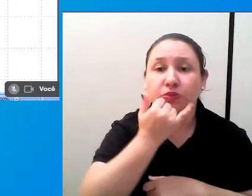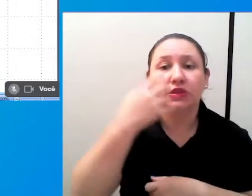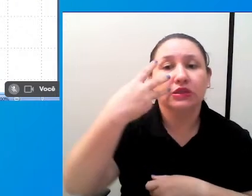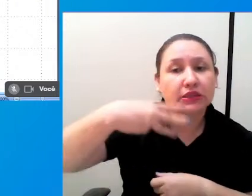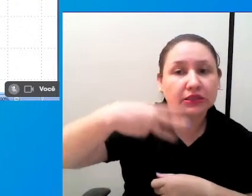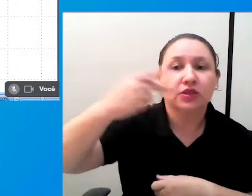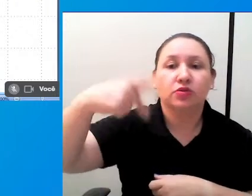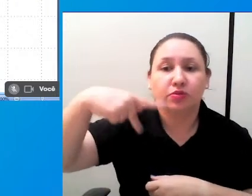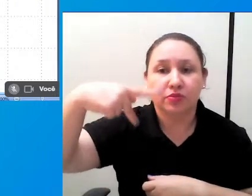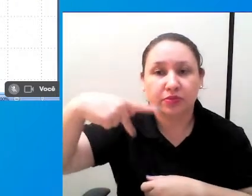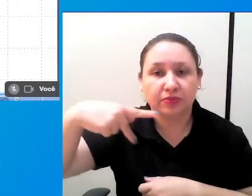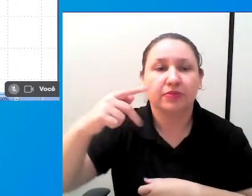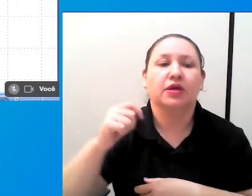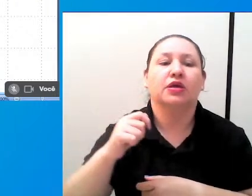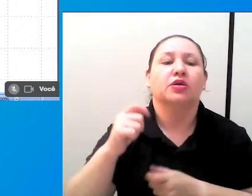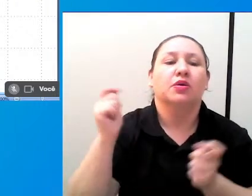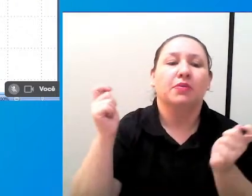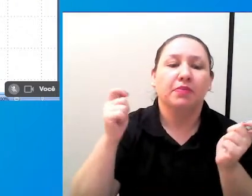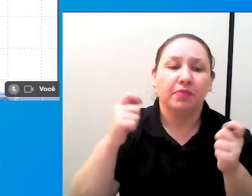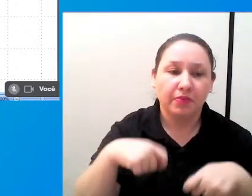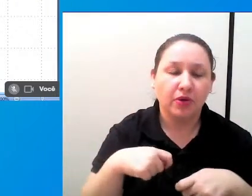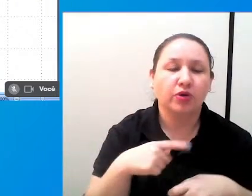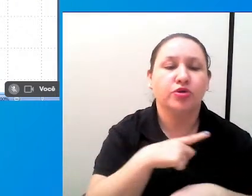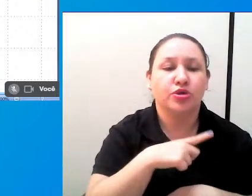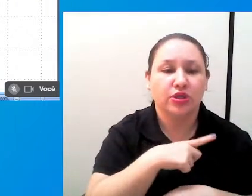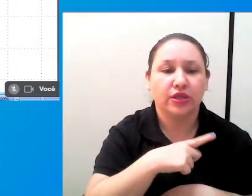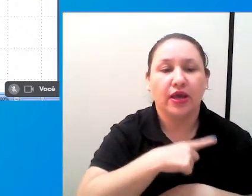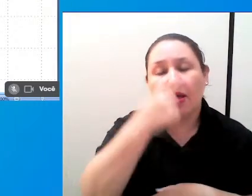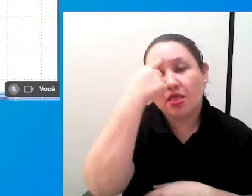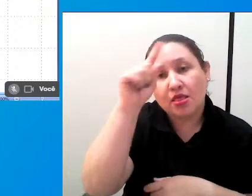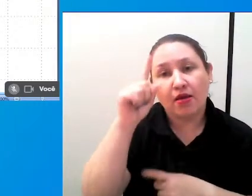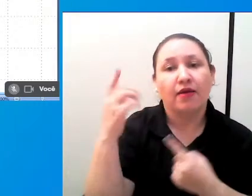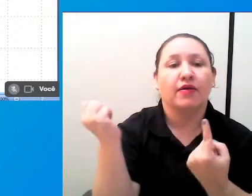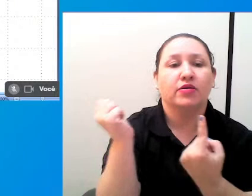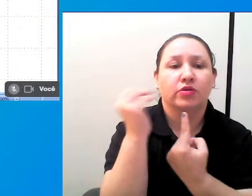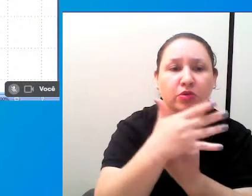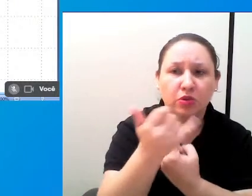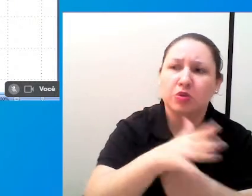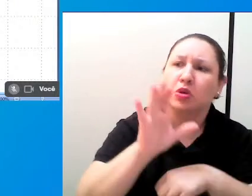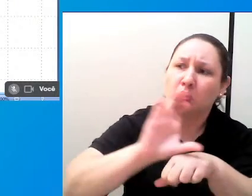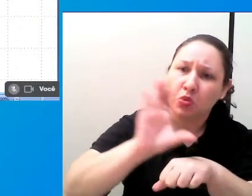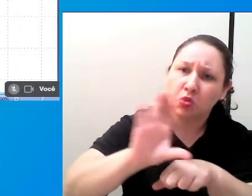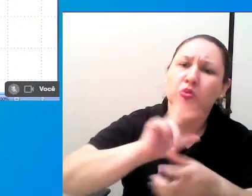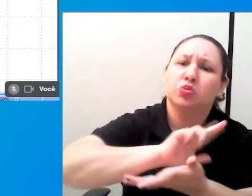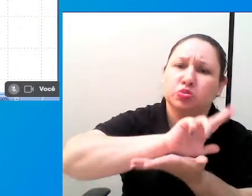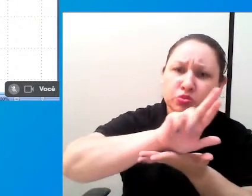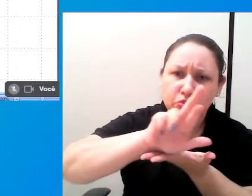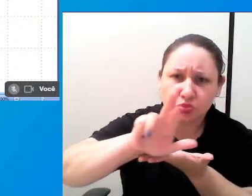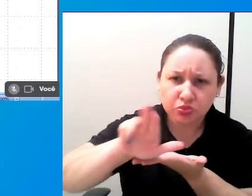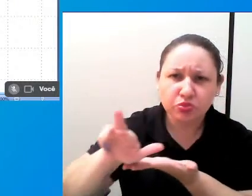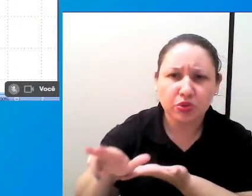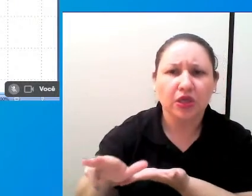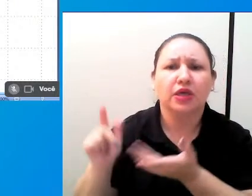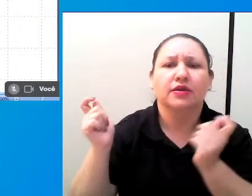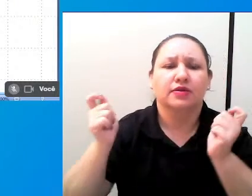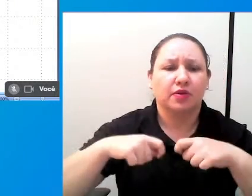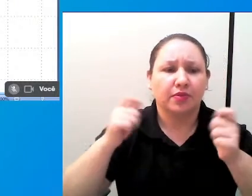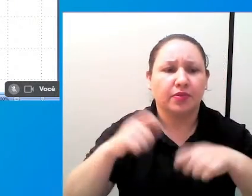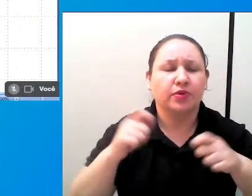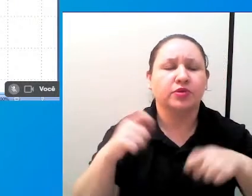do terceiro semestre, desenvolver atividades, projetos de extensão mais diversos, como eu disse anteriormente. Eles podem